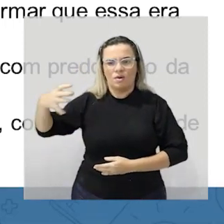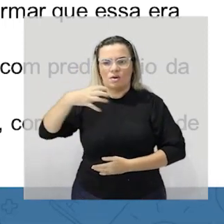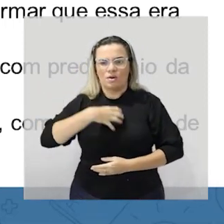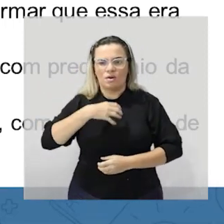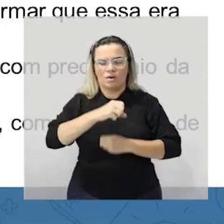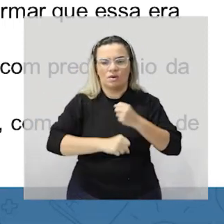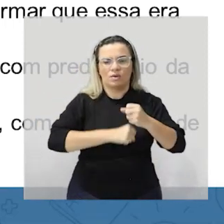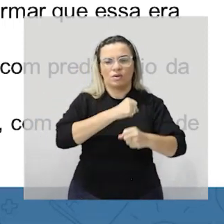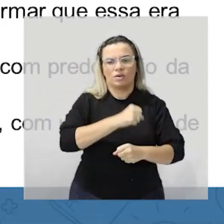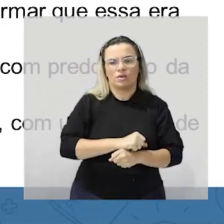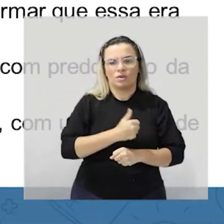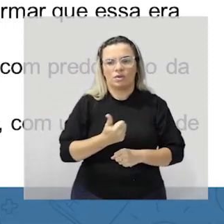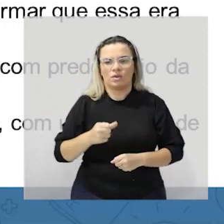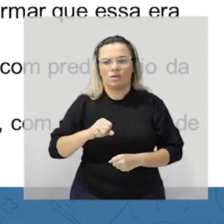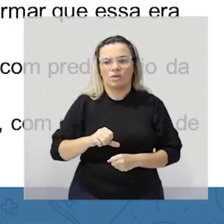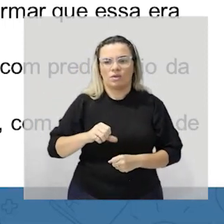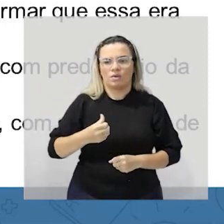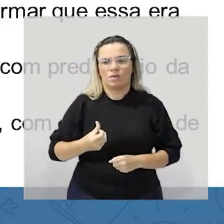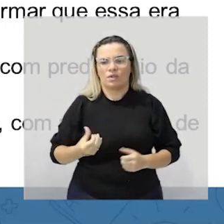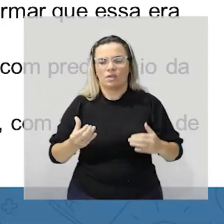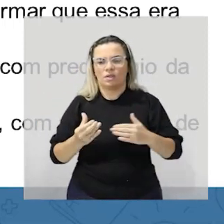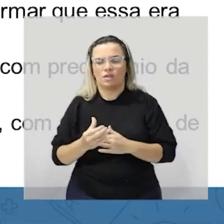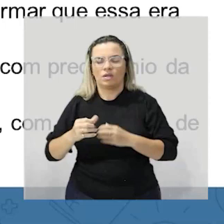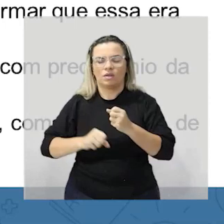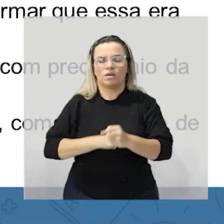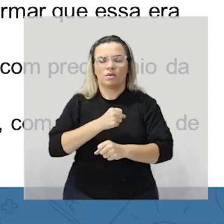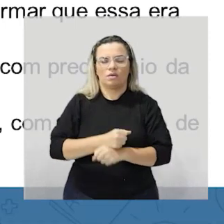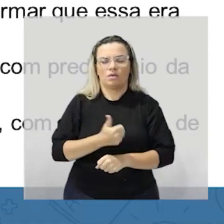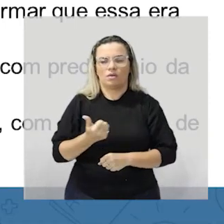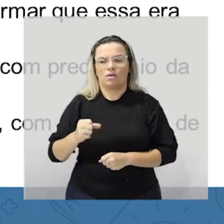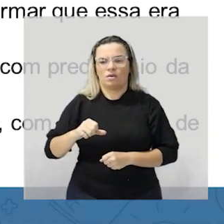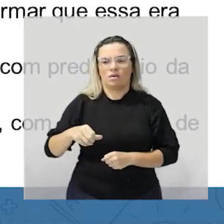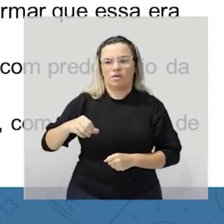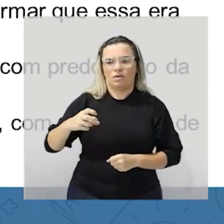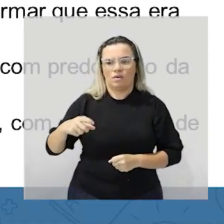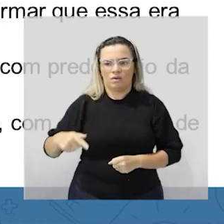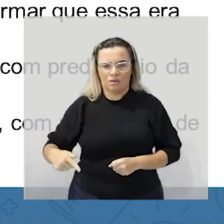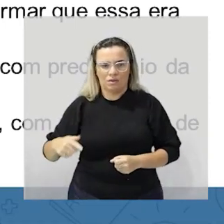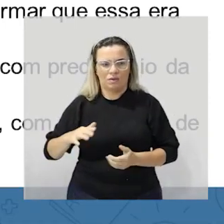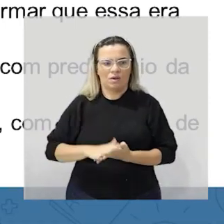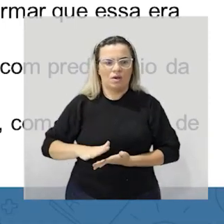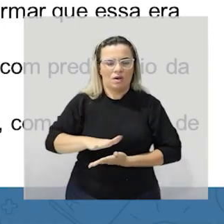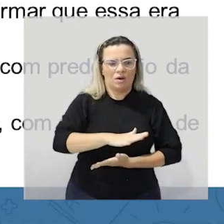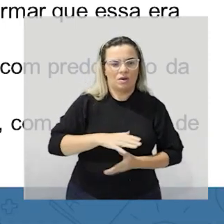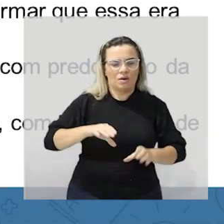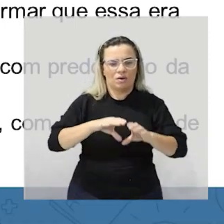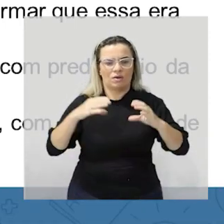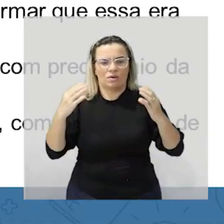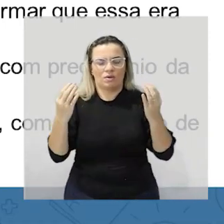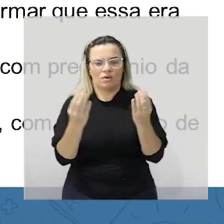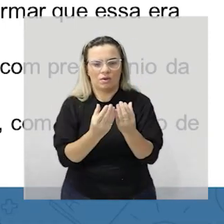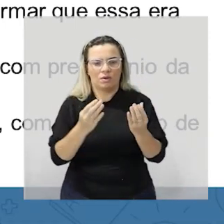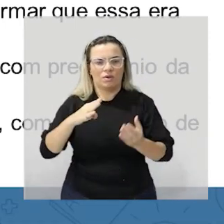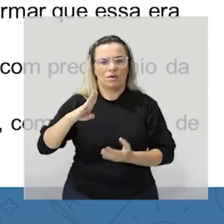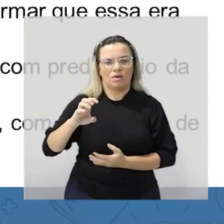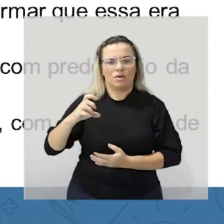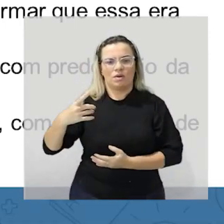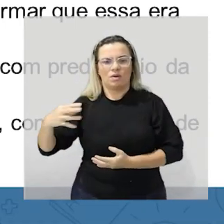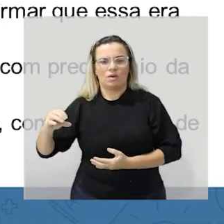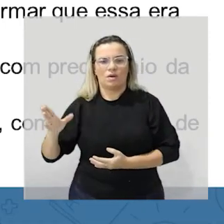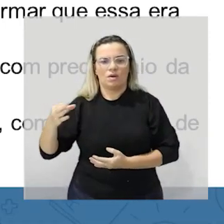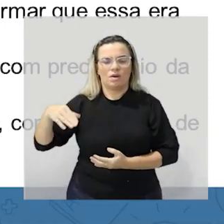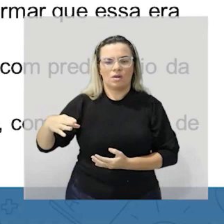1896 e 1897. A comunidade do Arraial do Belo Monte, que é o Arraial de Canudos, liderado por Antônio